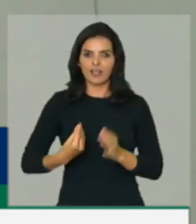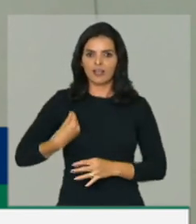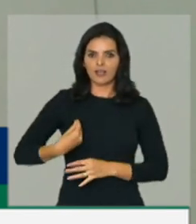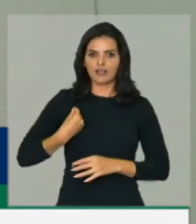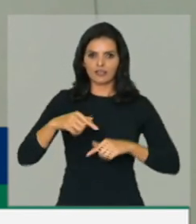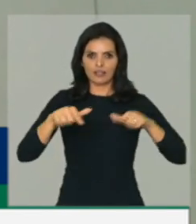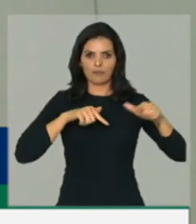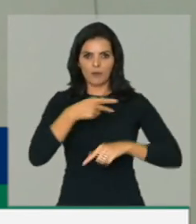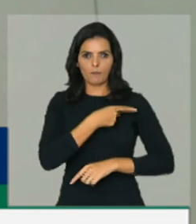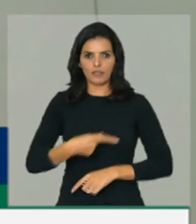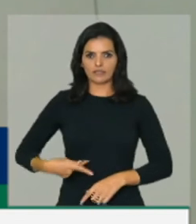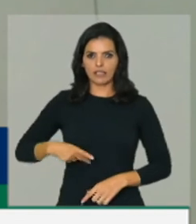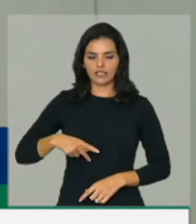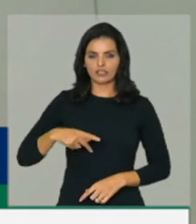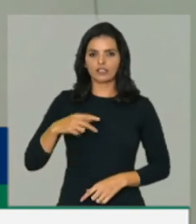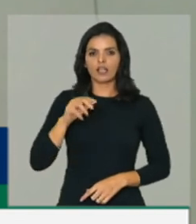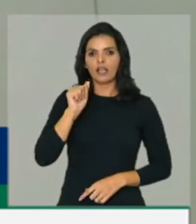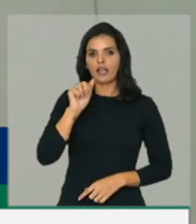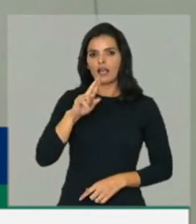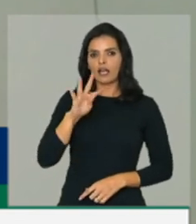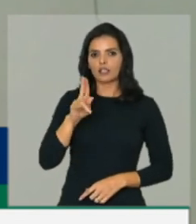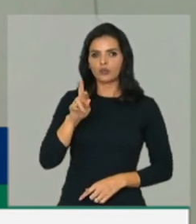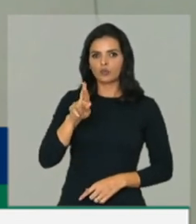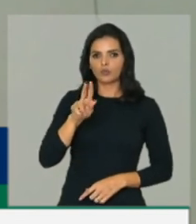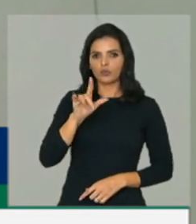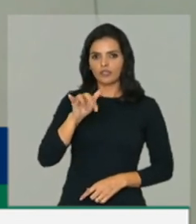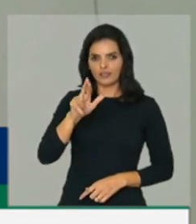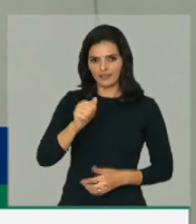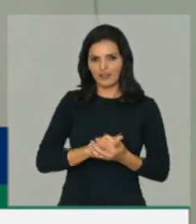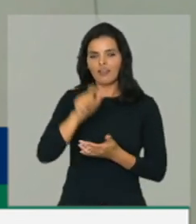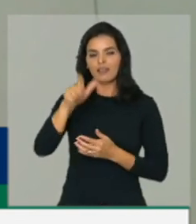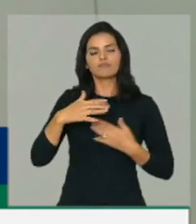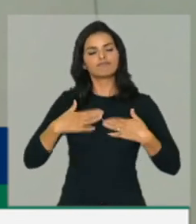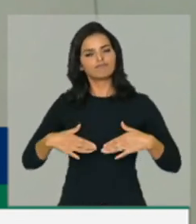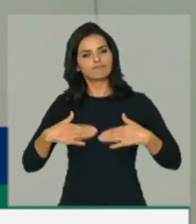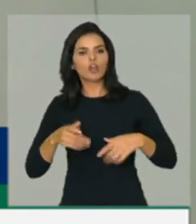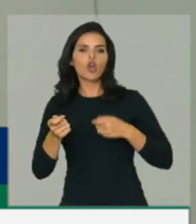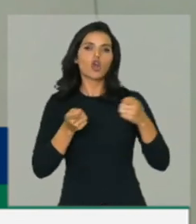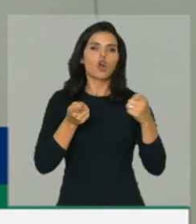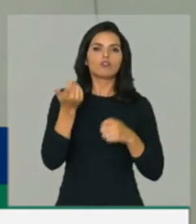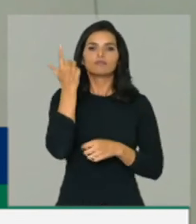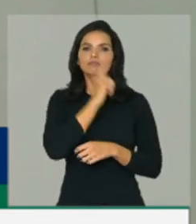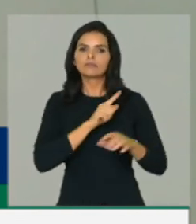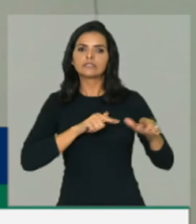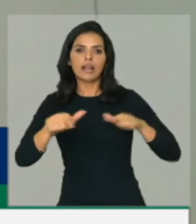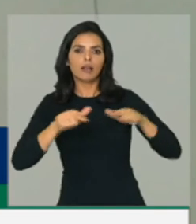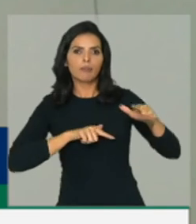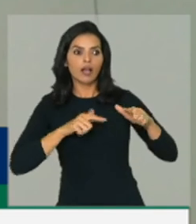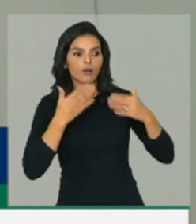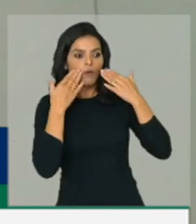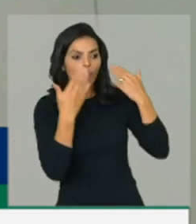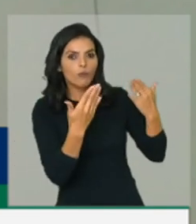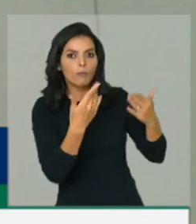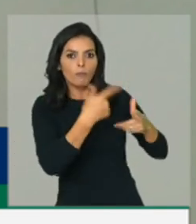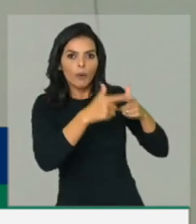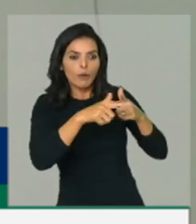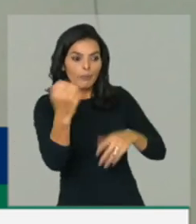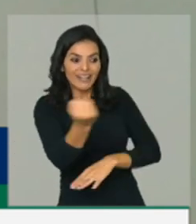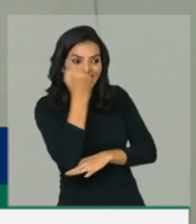do presidente Arthur Lira, com muita ponderação, conseguiu fazer um grande trabalho diante de um grave problema que